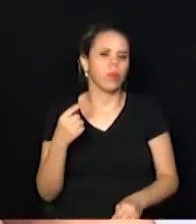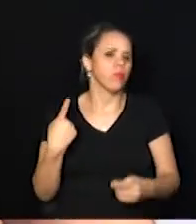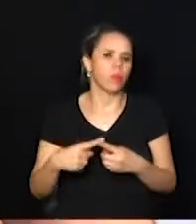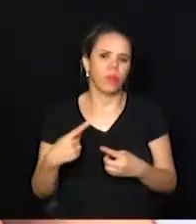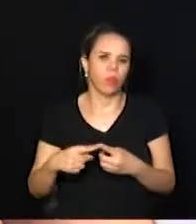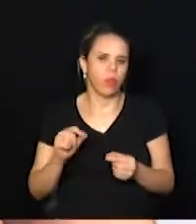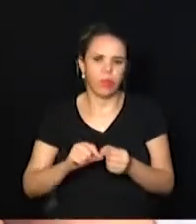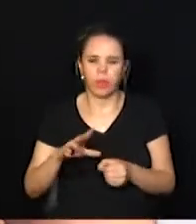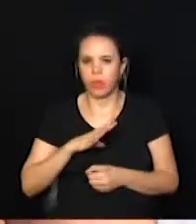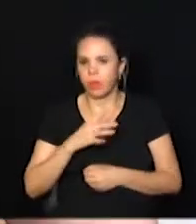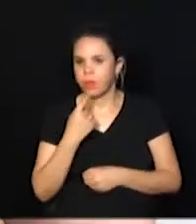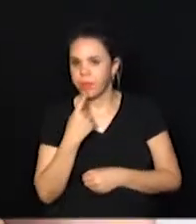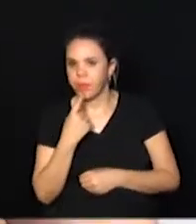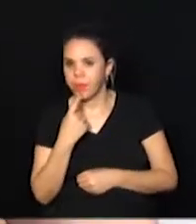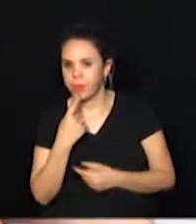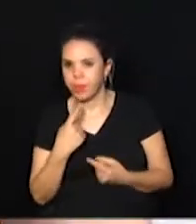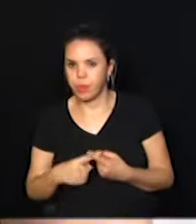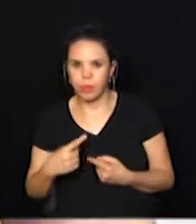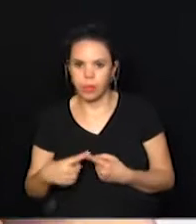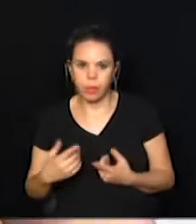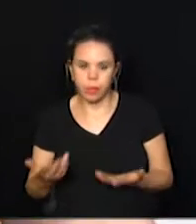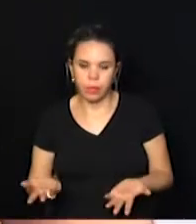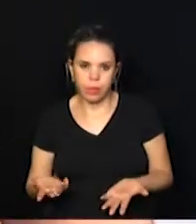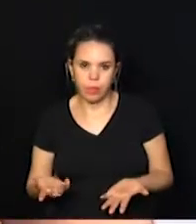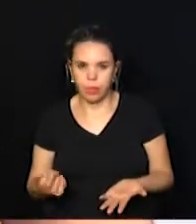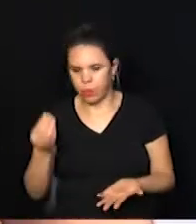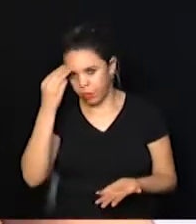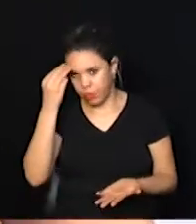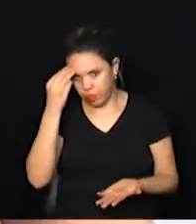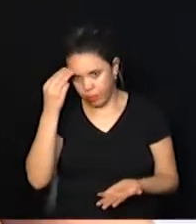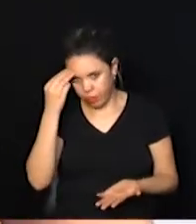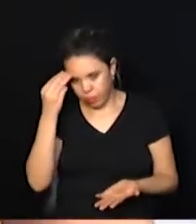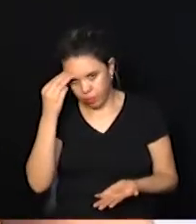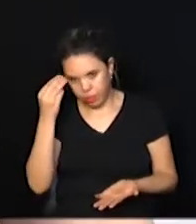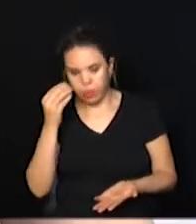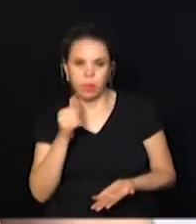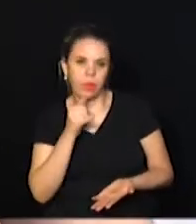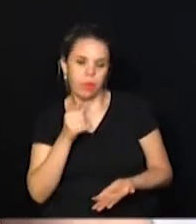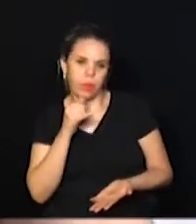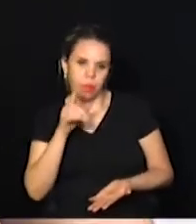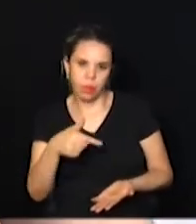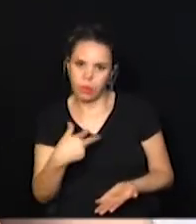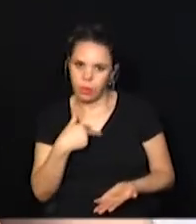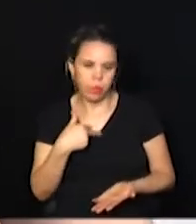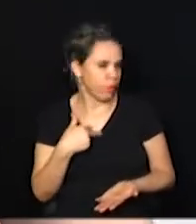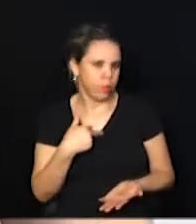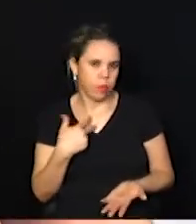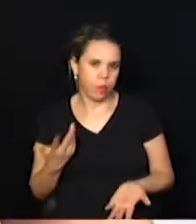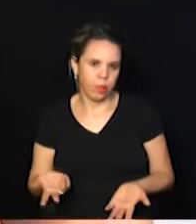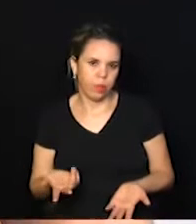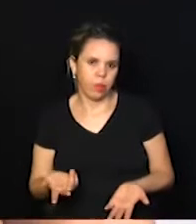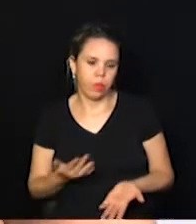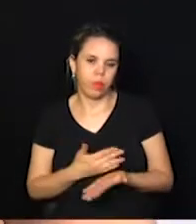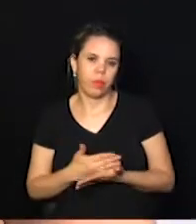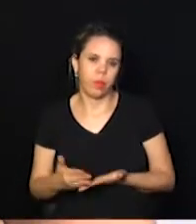que a cidade de Campinas, né, as memórias do Toninho estão indo para o apagamento, e isso a gente não pode deixar. E para a gente